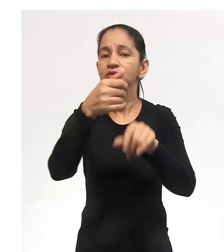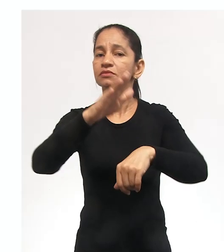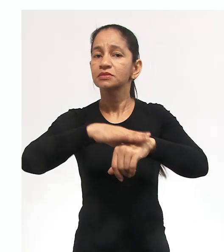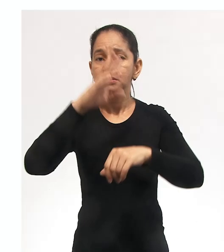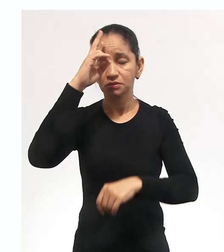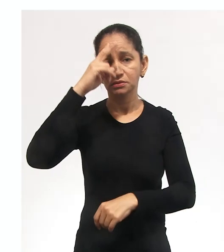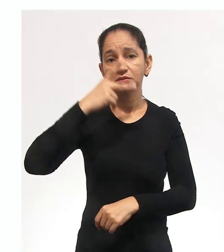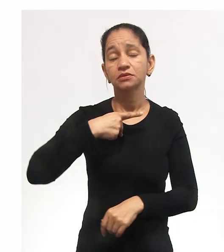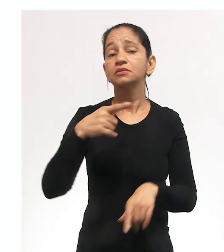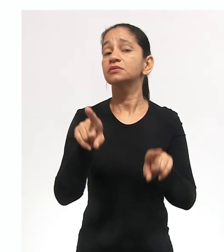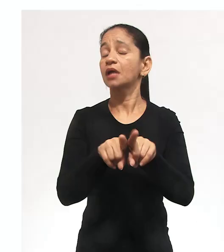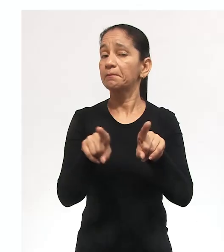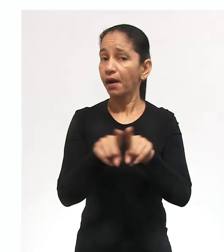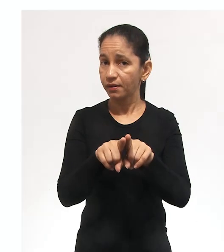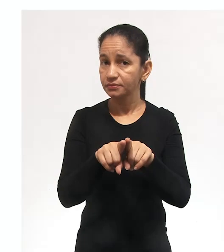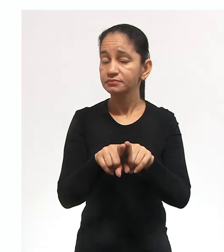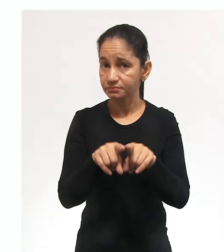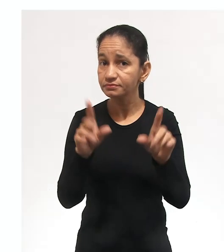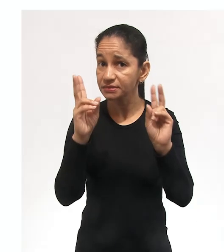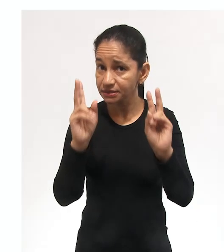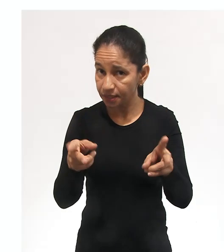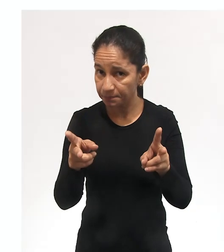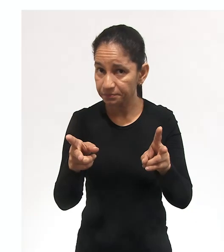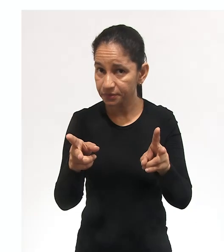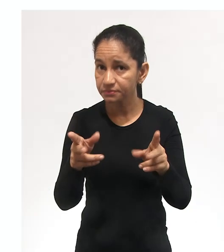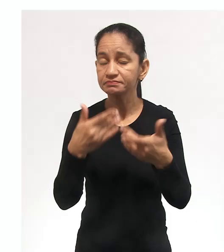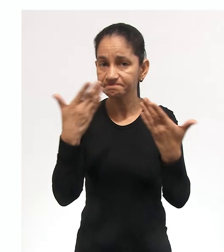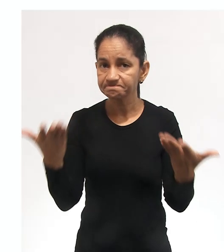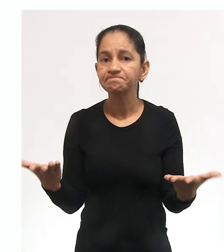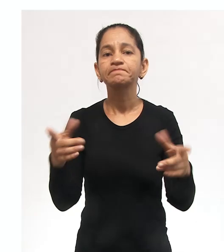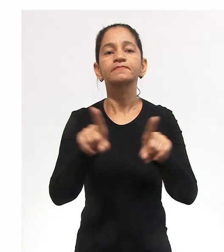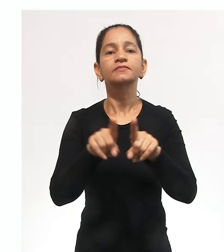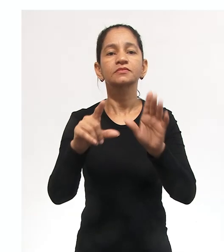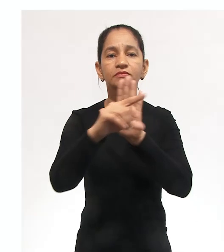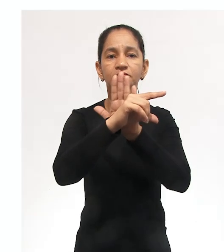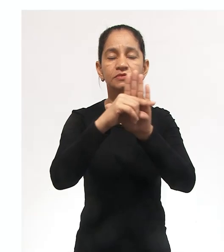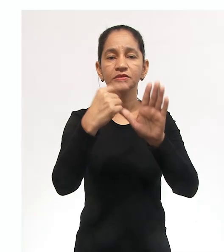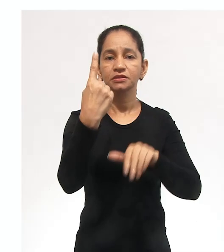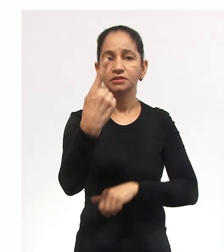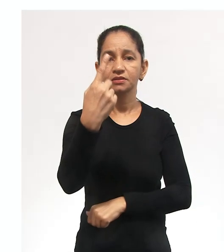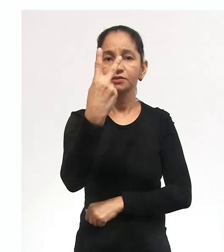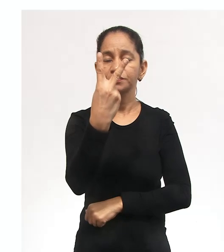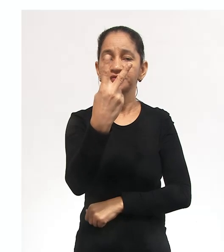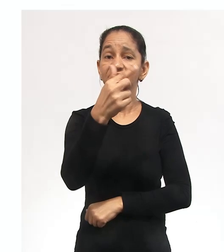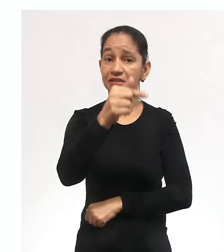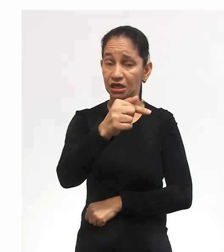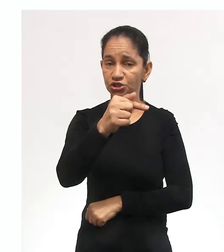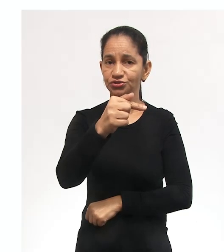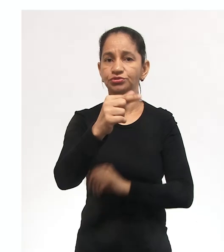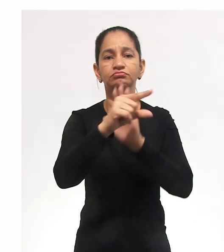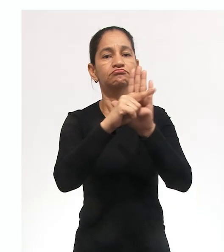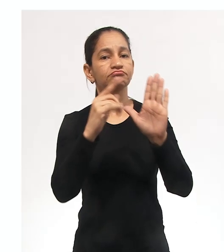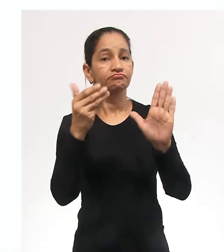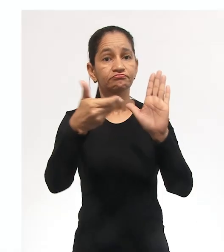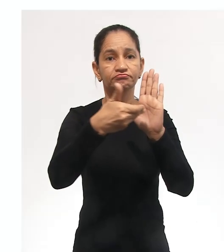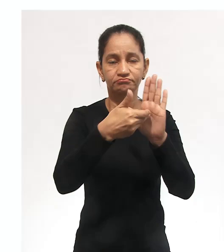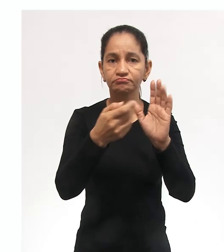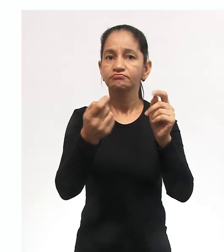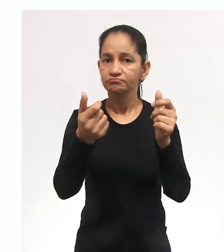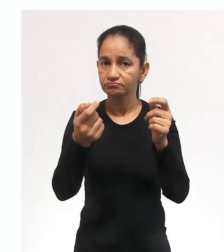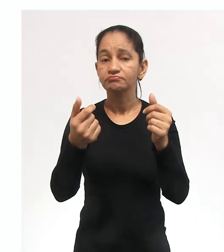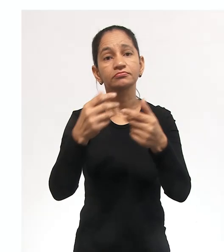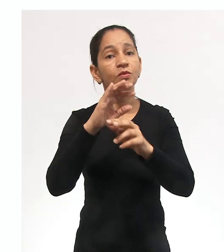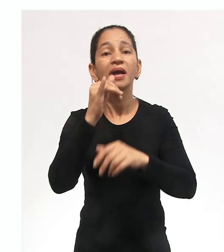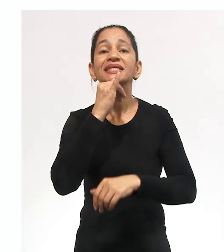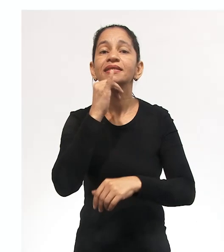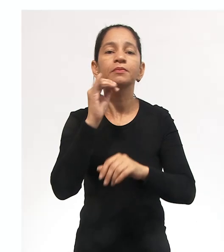individuais indisponíveis. Tá? A gente está olhando lá, né, o artigo 127 da Constituição Federal. E aqui um exemplo claro